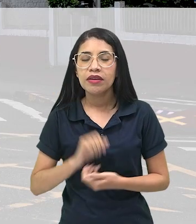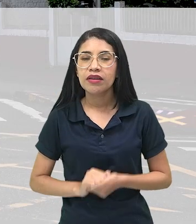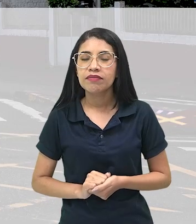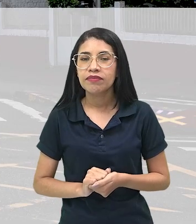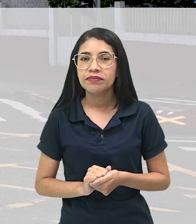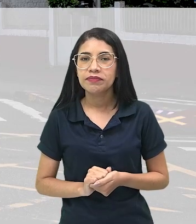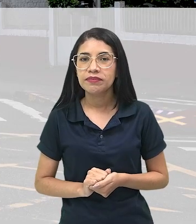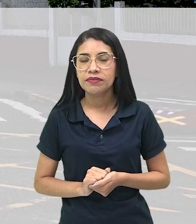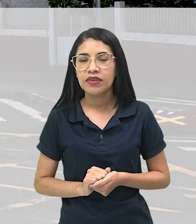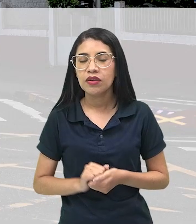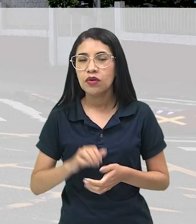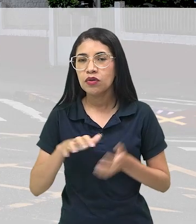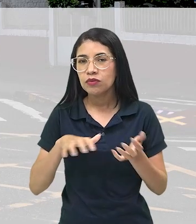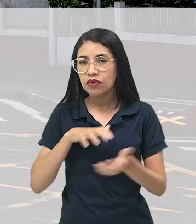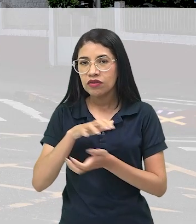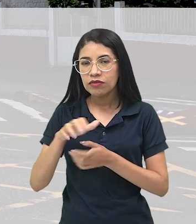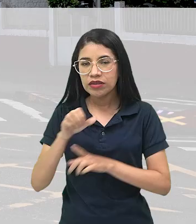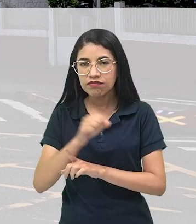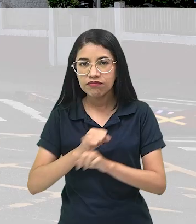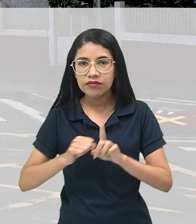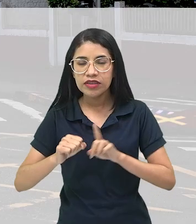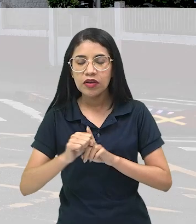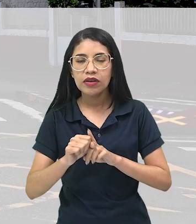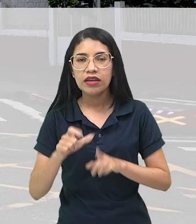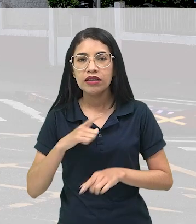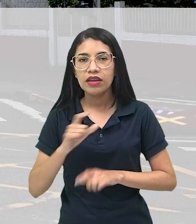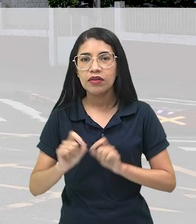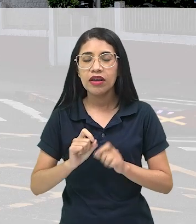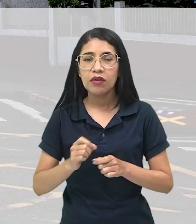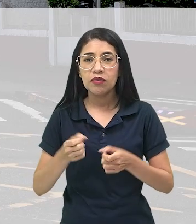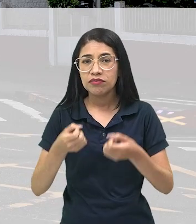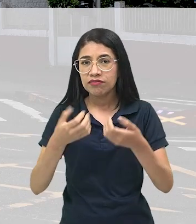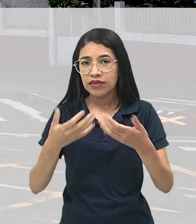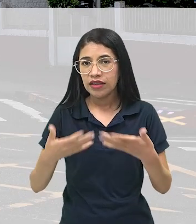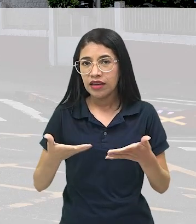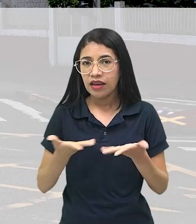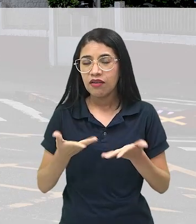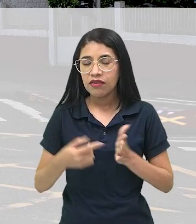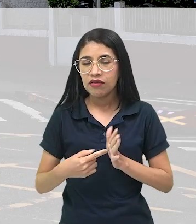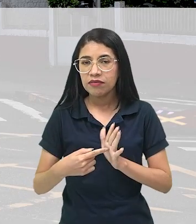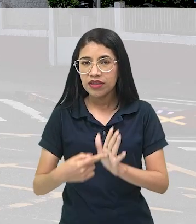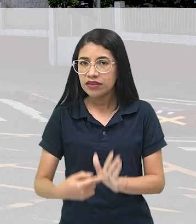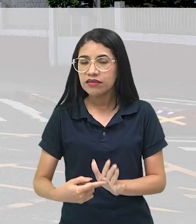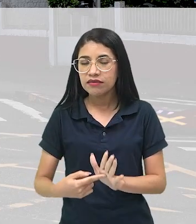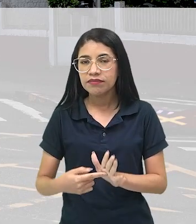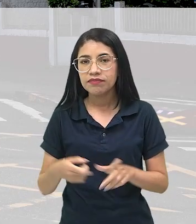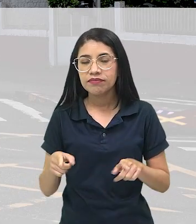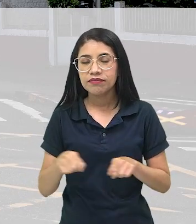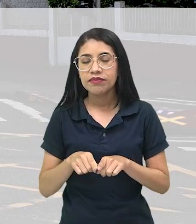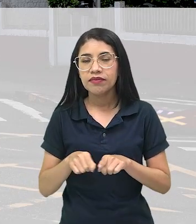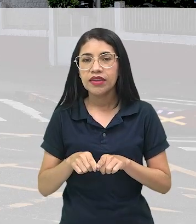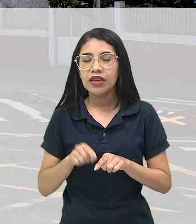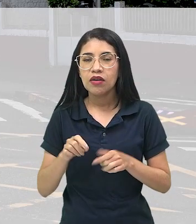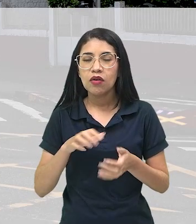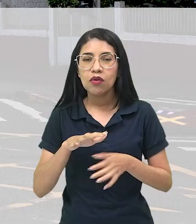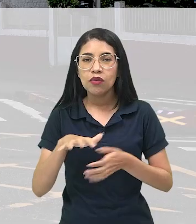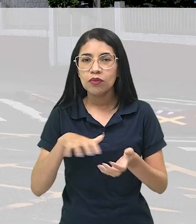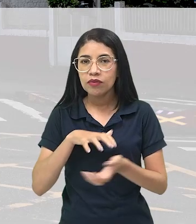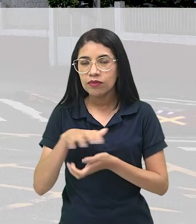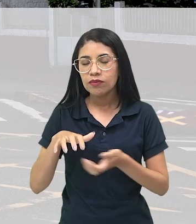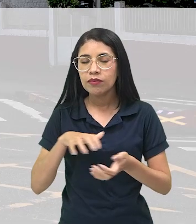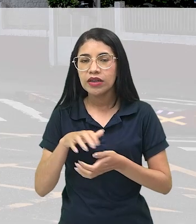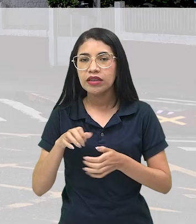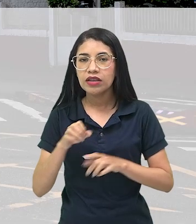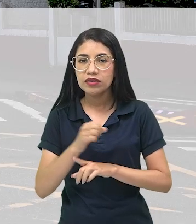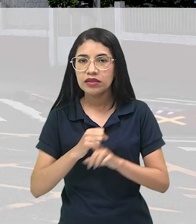os chamados movimentos sociais, que apesar do que eu falei aqui, né, apesar do que a gente está falando aqui, os movimentos sociais